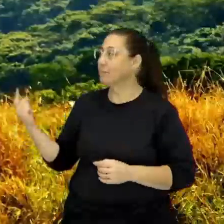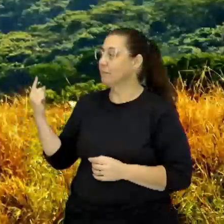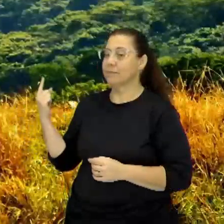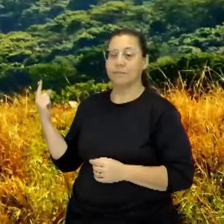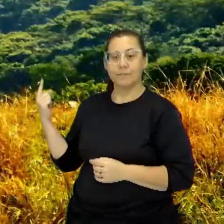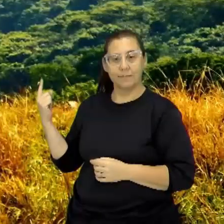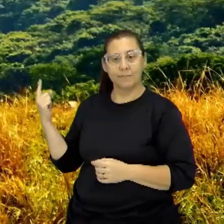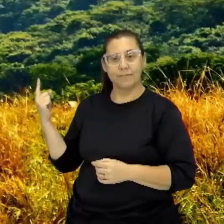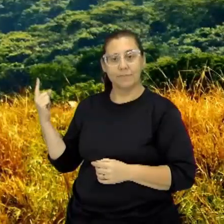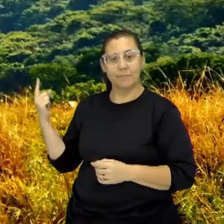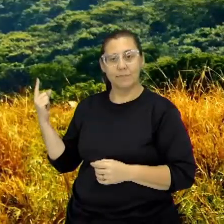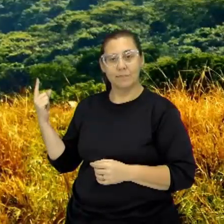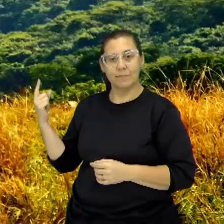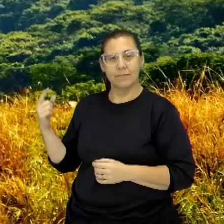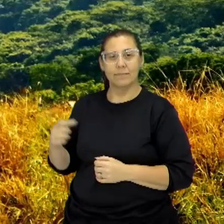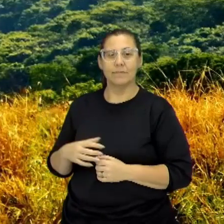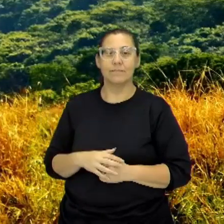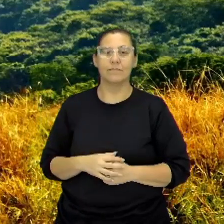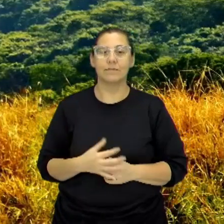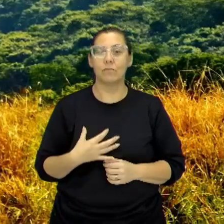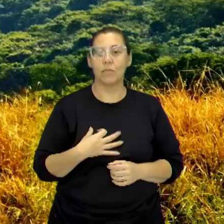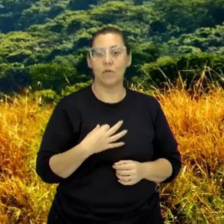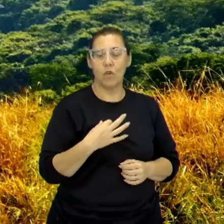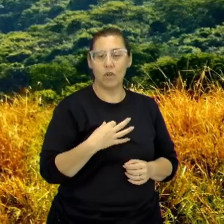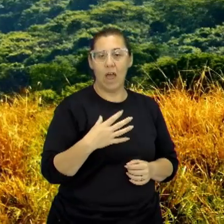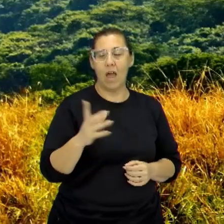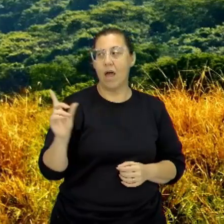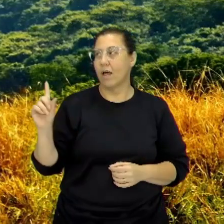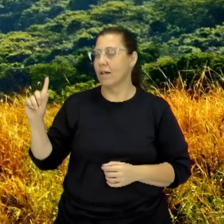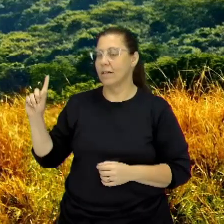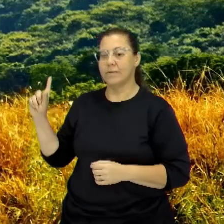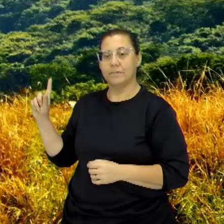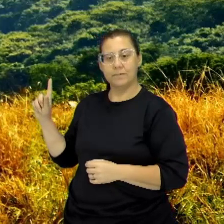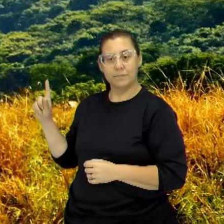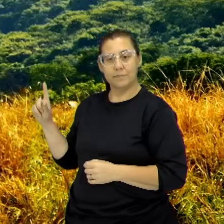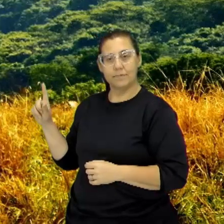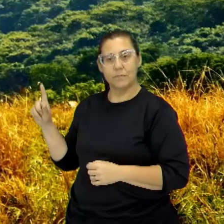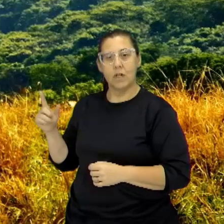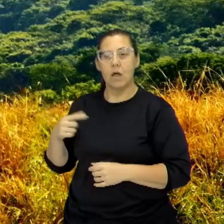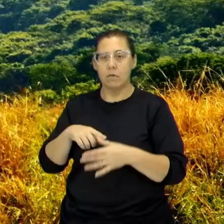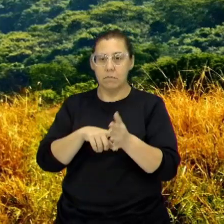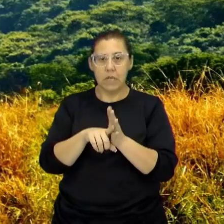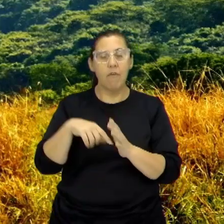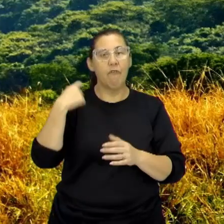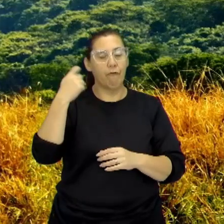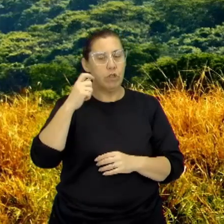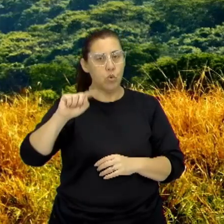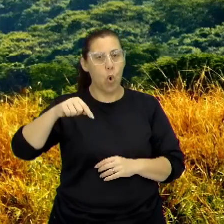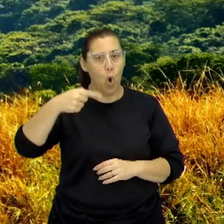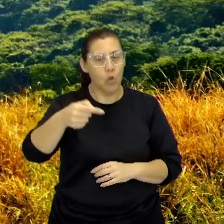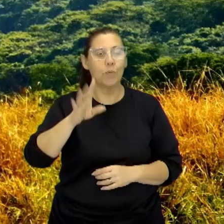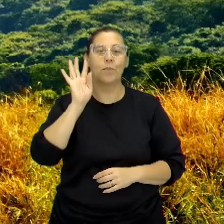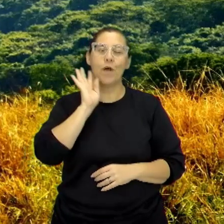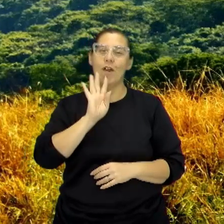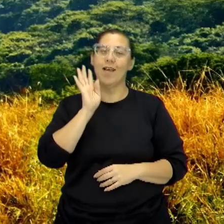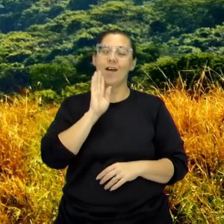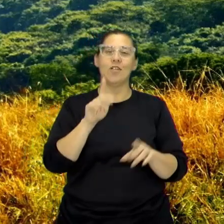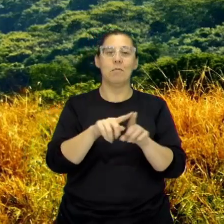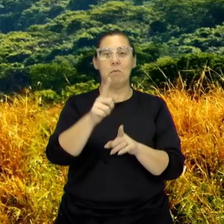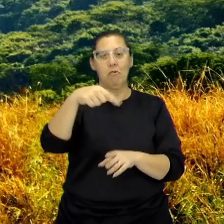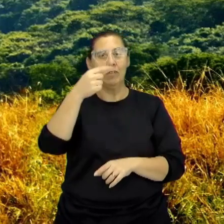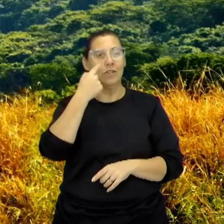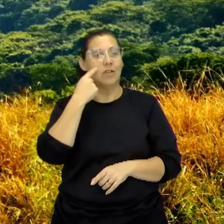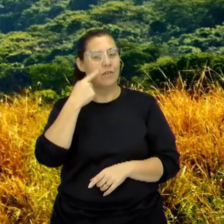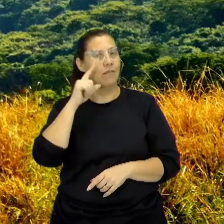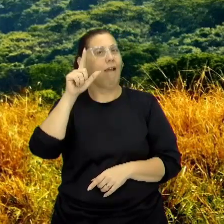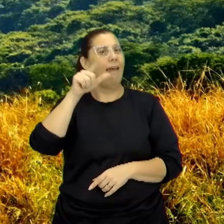voluntariado aí, né, do ICMBio, o Parque Nacional da Serra da Botoquena, é outro vídeo que é muito legal aí para vocês verem, que